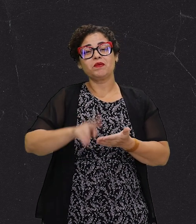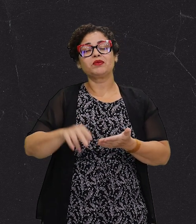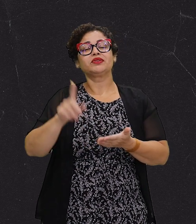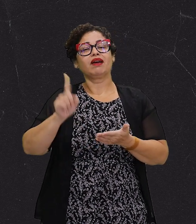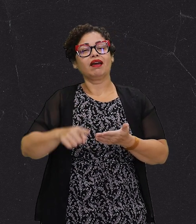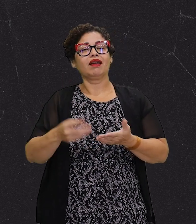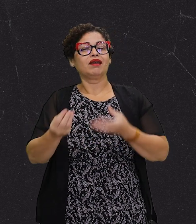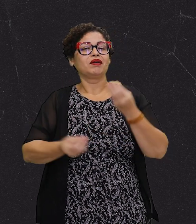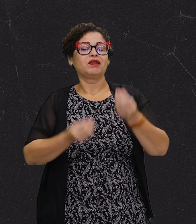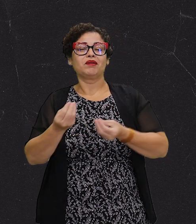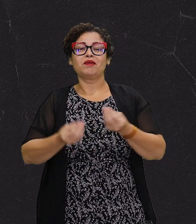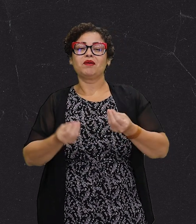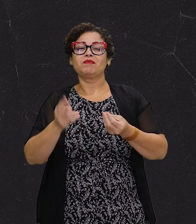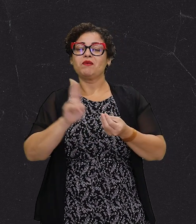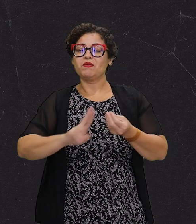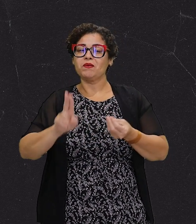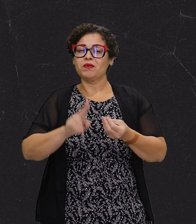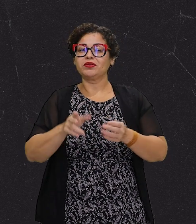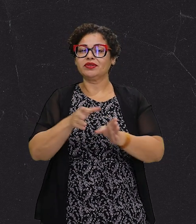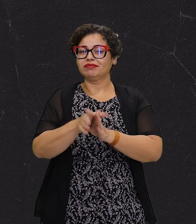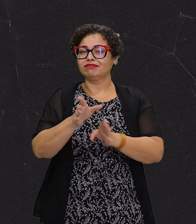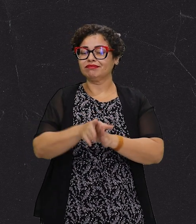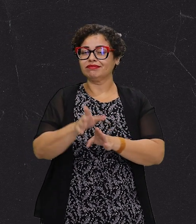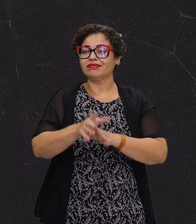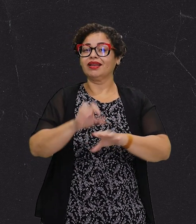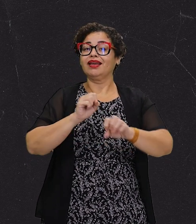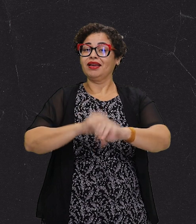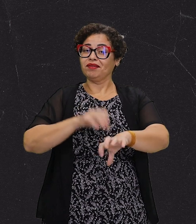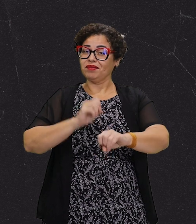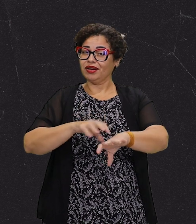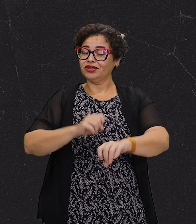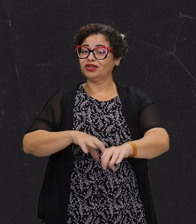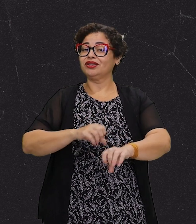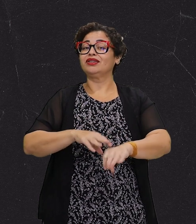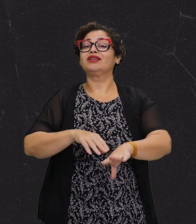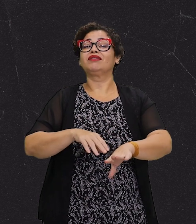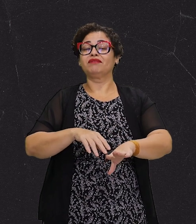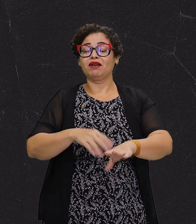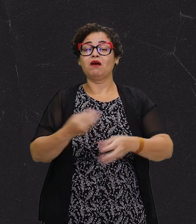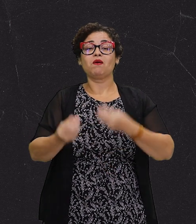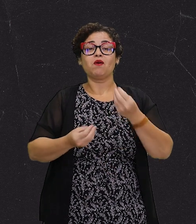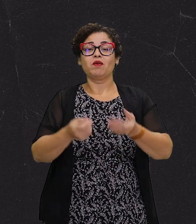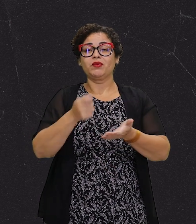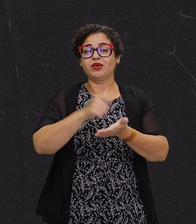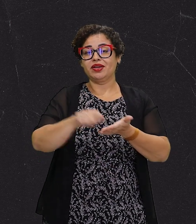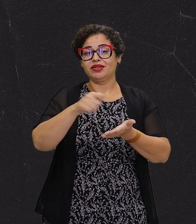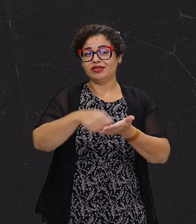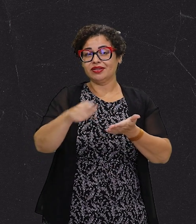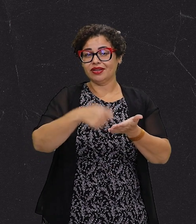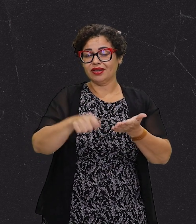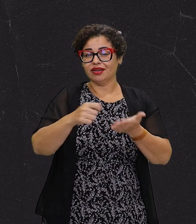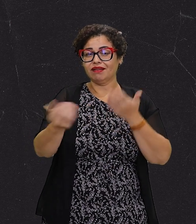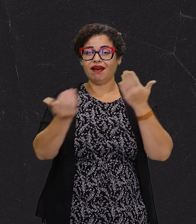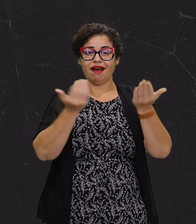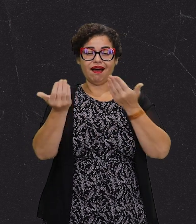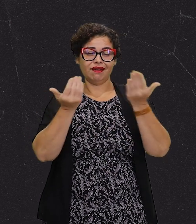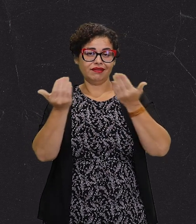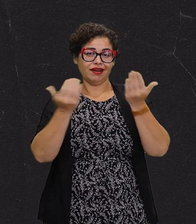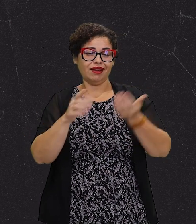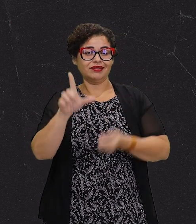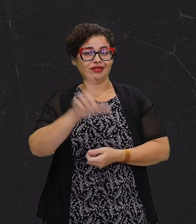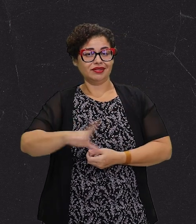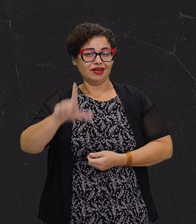uma ferramenta educativa para ensinar técnicas de escrita, análise